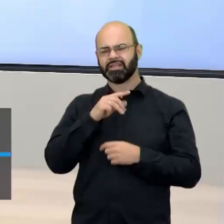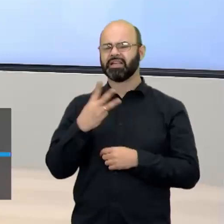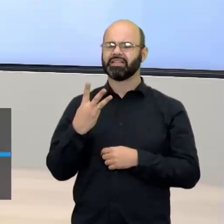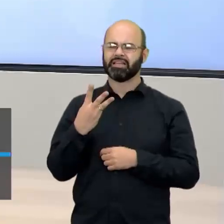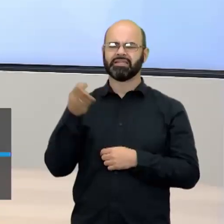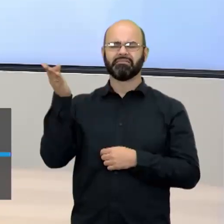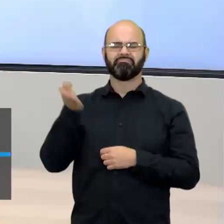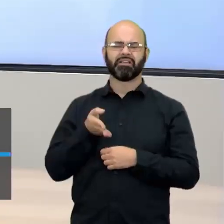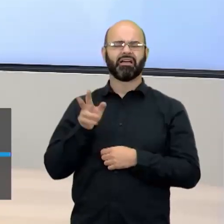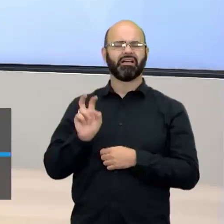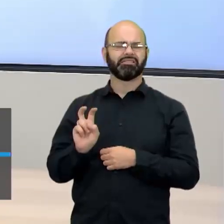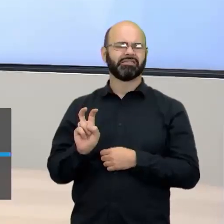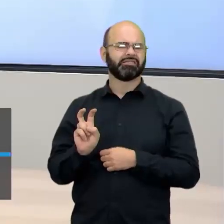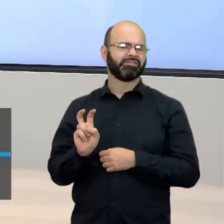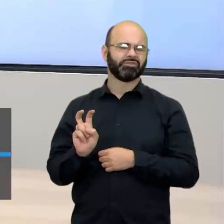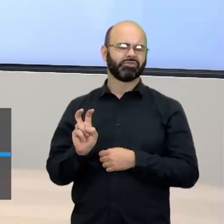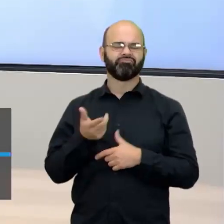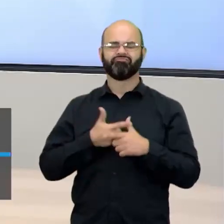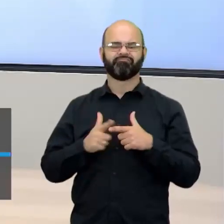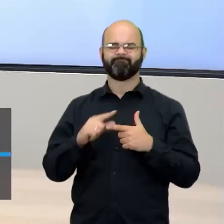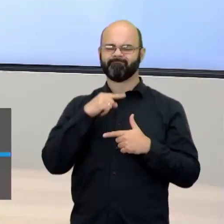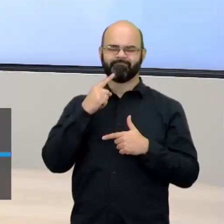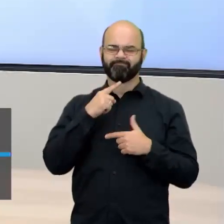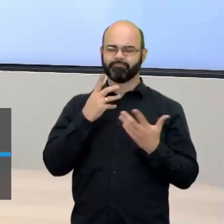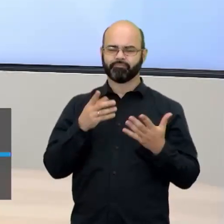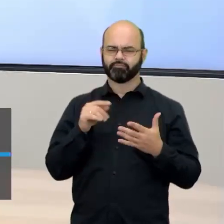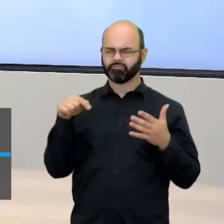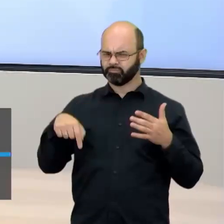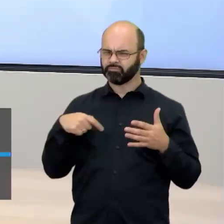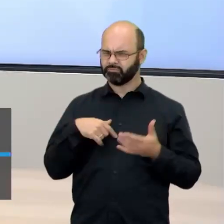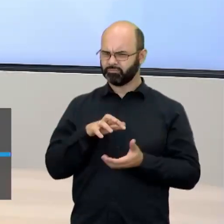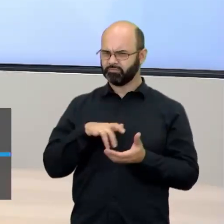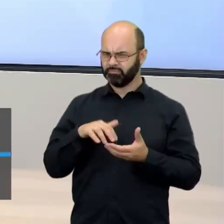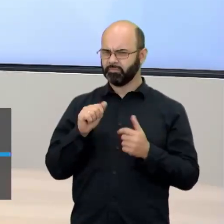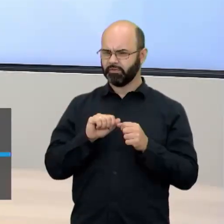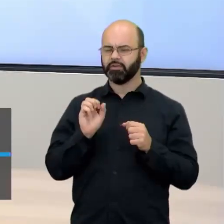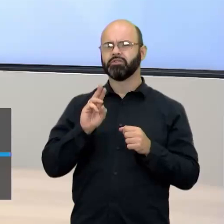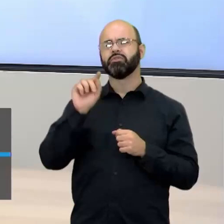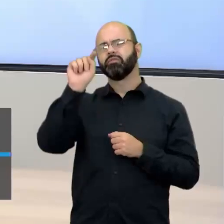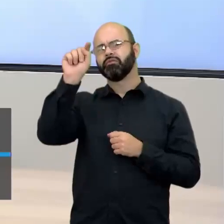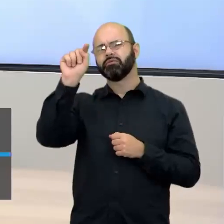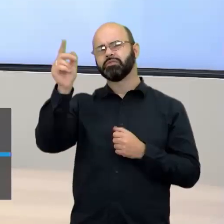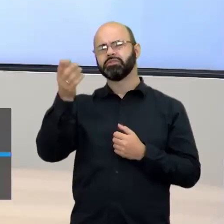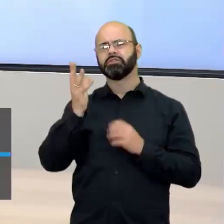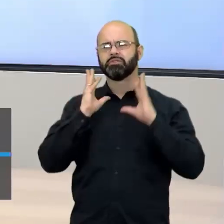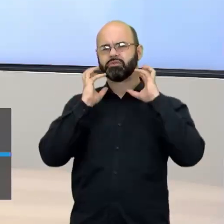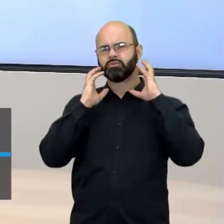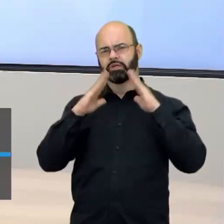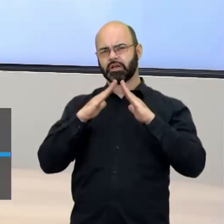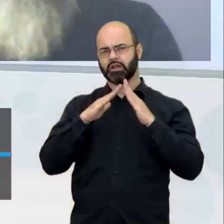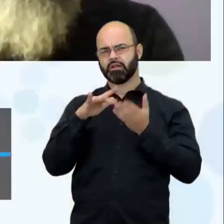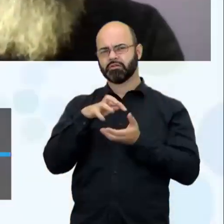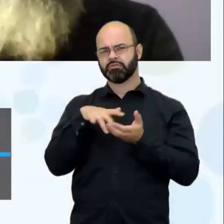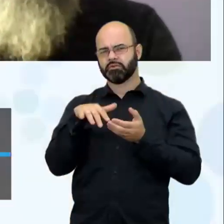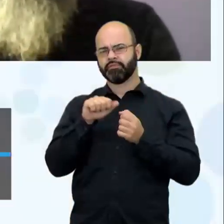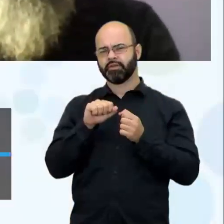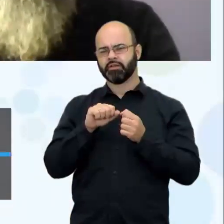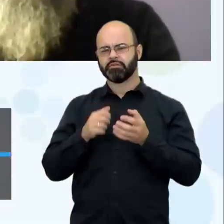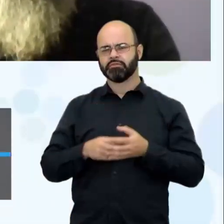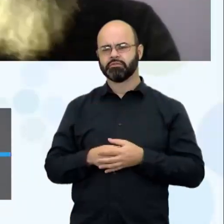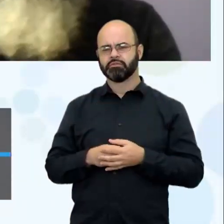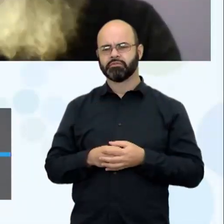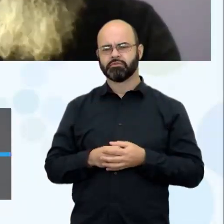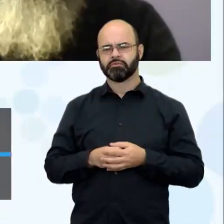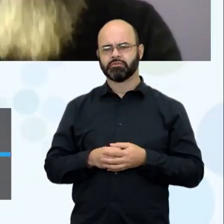3/5. Eu acho que ele não conseguiu dividir. Você quer que eu divida aqui ou você mesma vai fazer aí, Tony? Não, eu acho que você